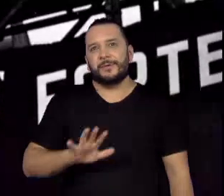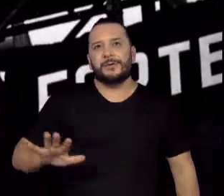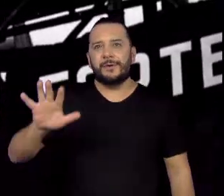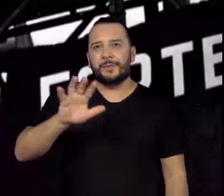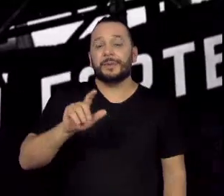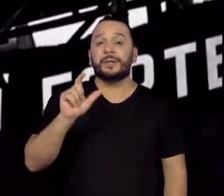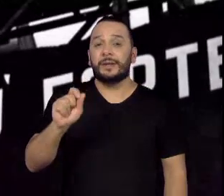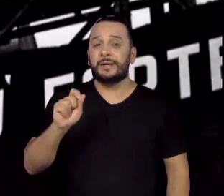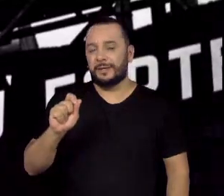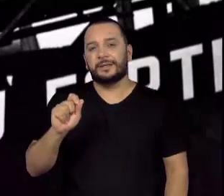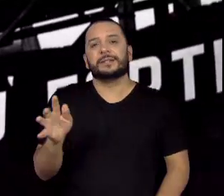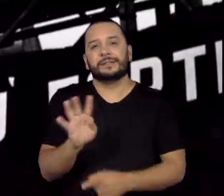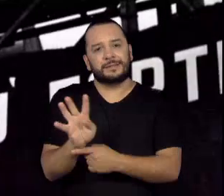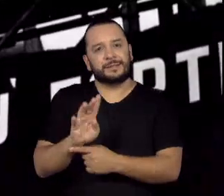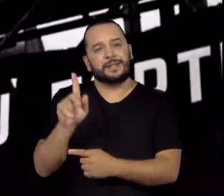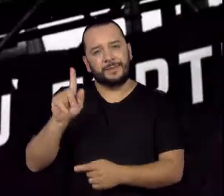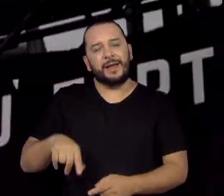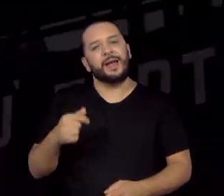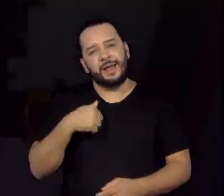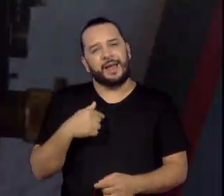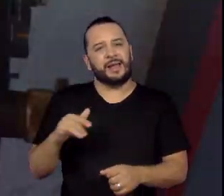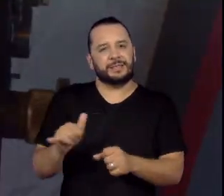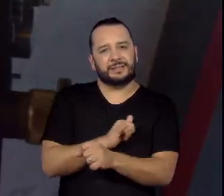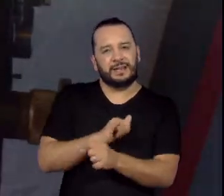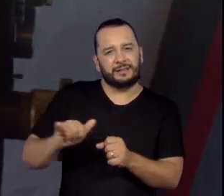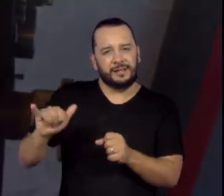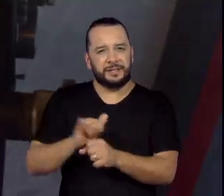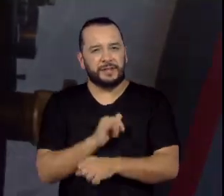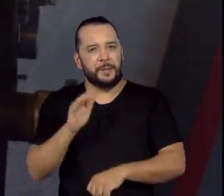"O cinema é a arma mais poderosa".